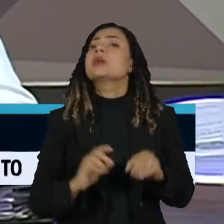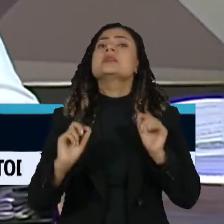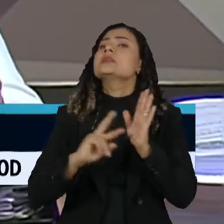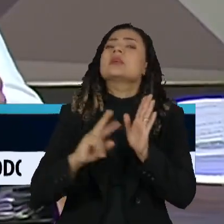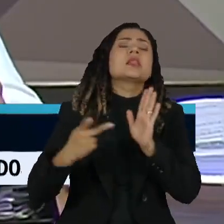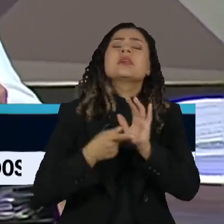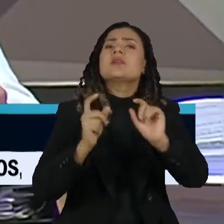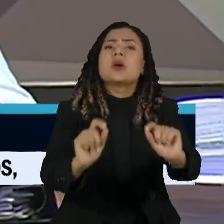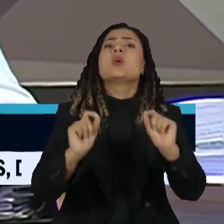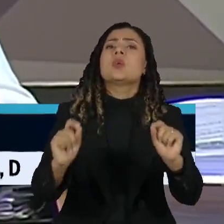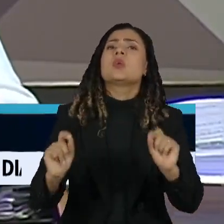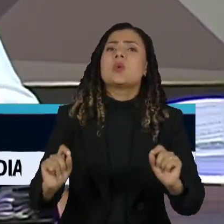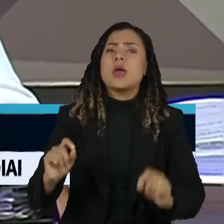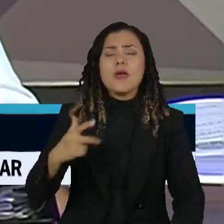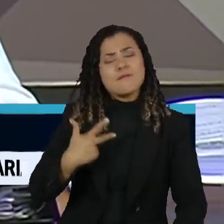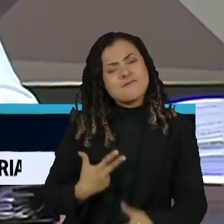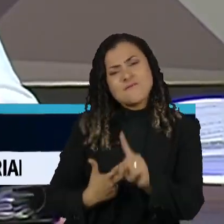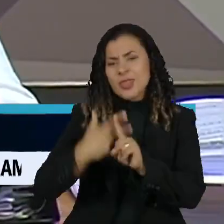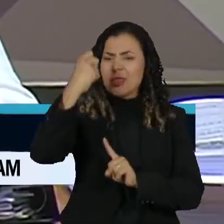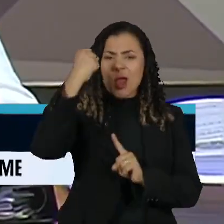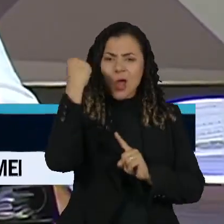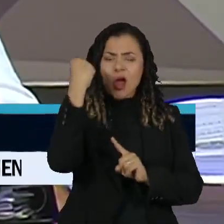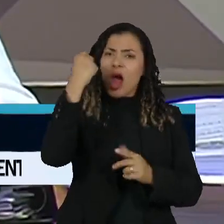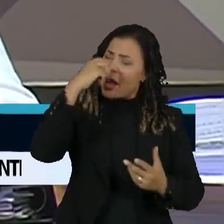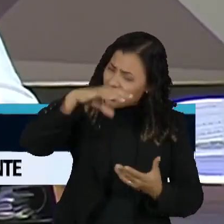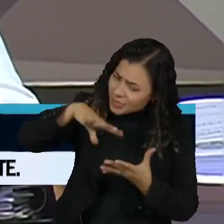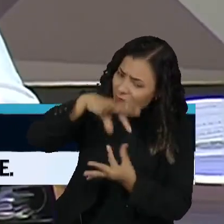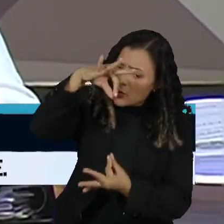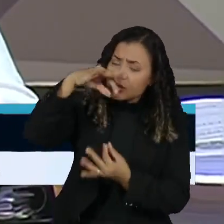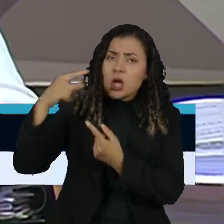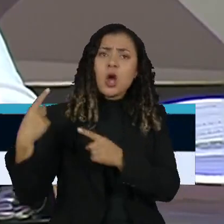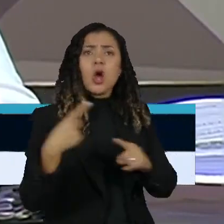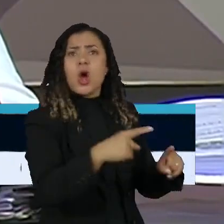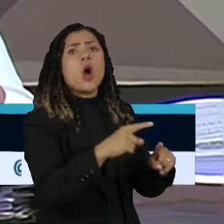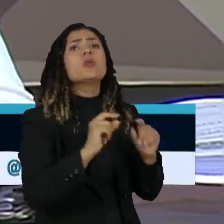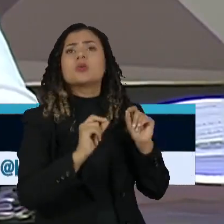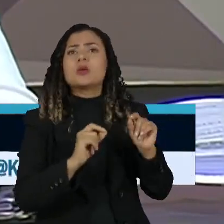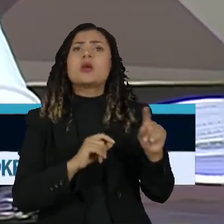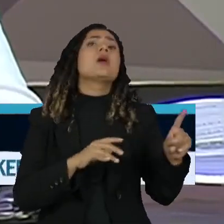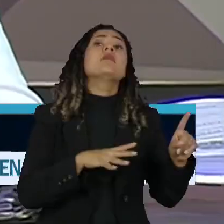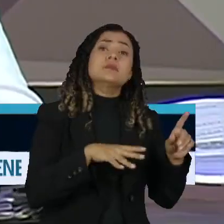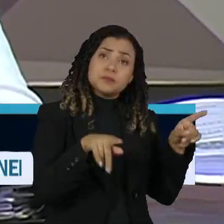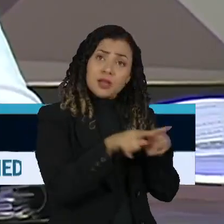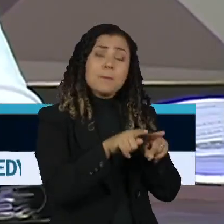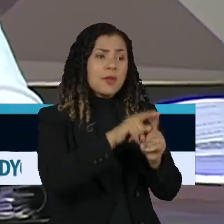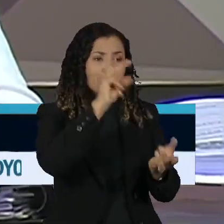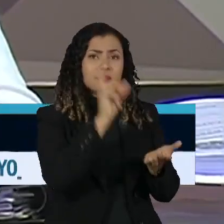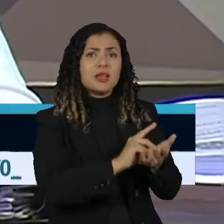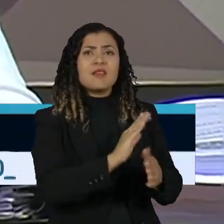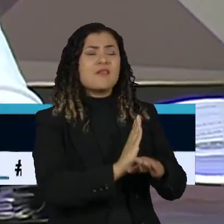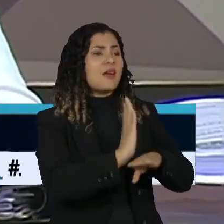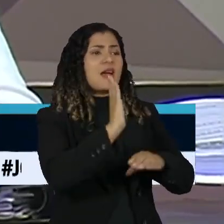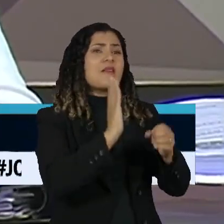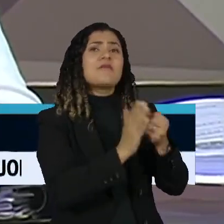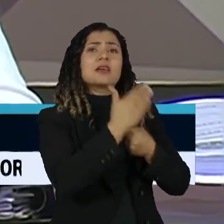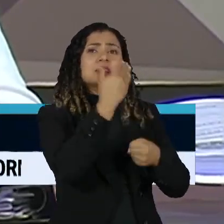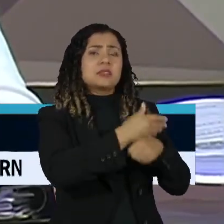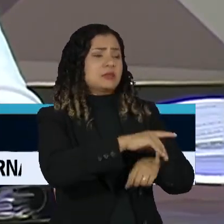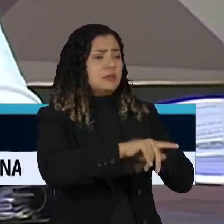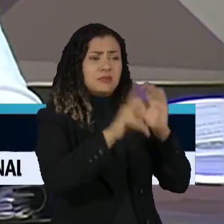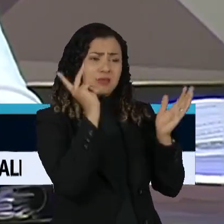demonstração real da vitória da democracia contra o fascismo, contra o fundamentalismo e contra